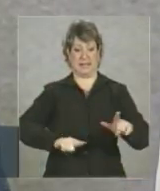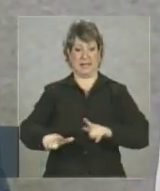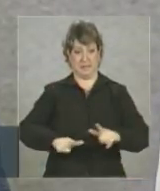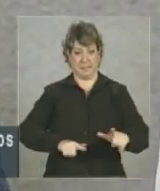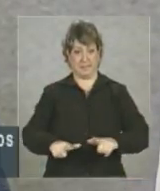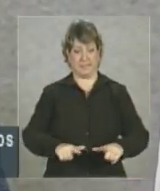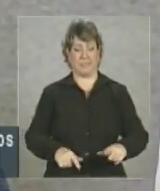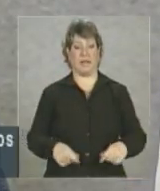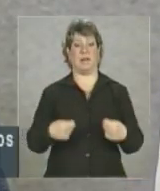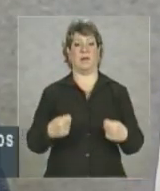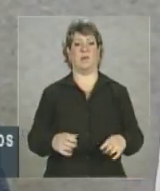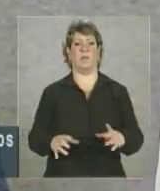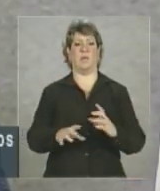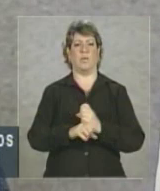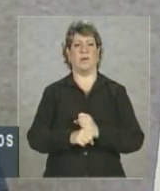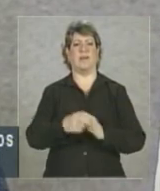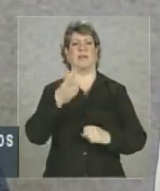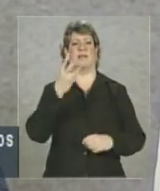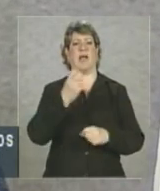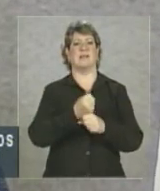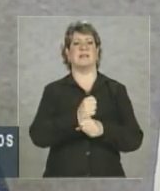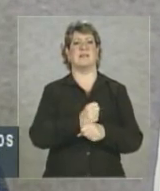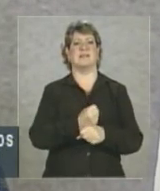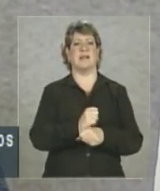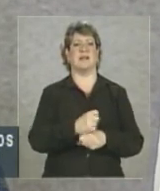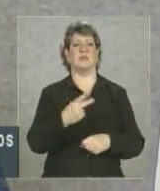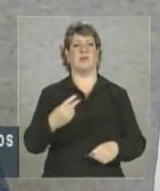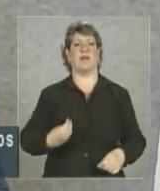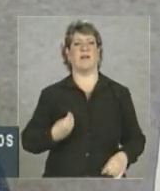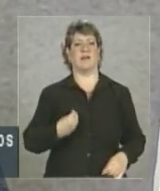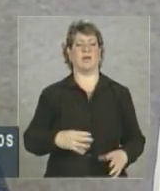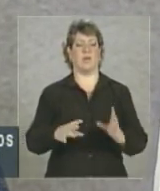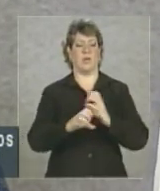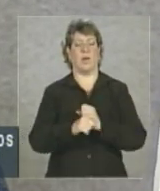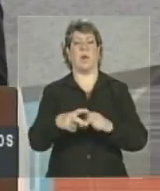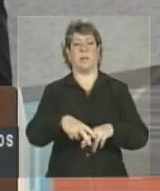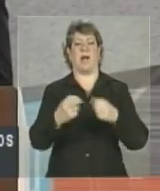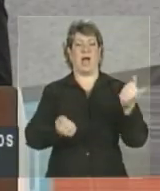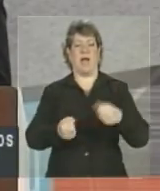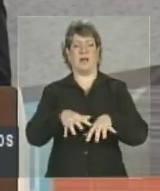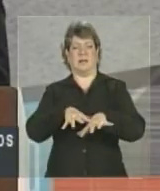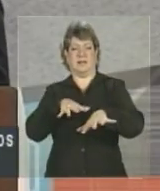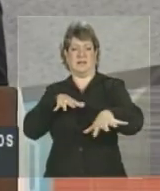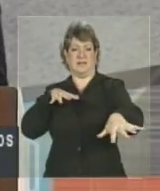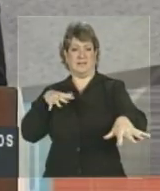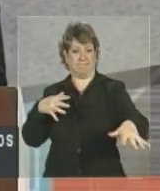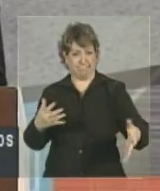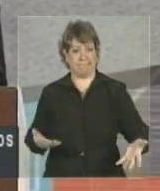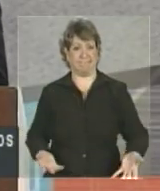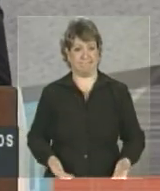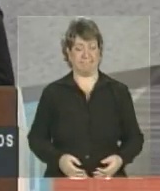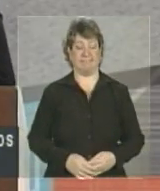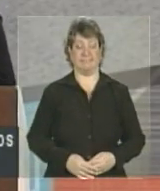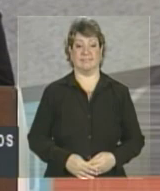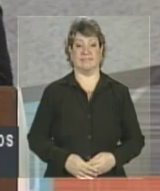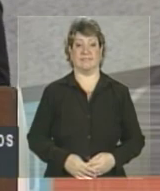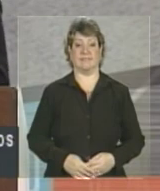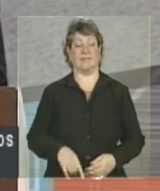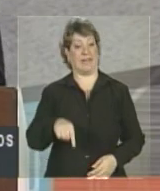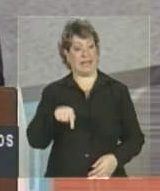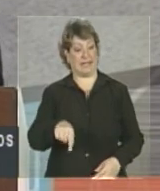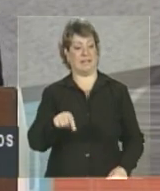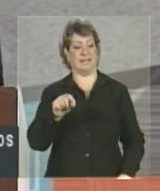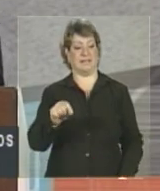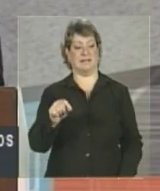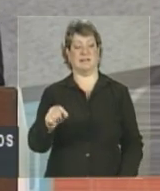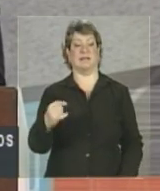até 3 anos de sua vida, antes desperdiçados em congestionamentos, por exemplo. Essa, senhora